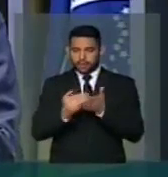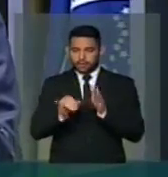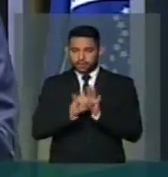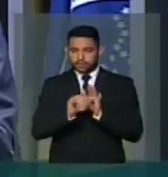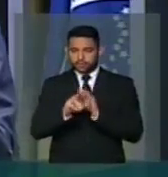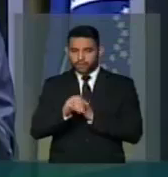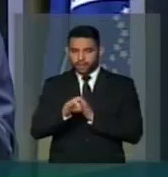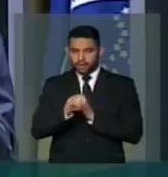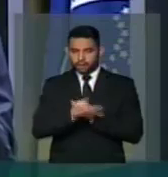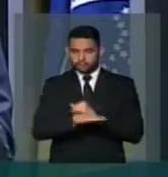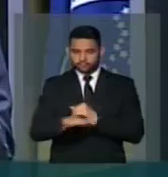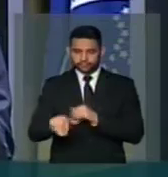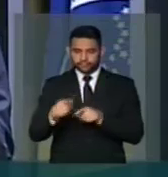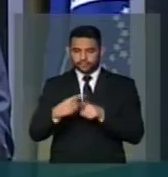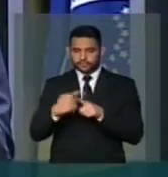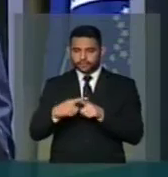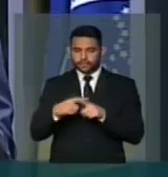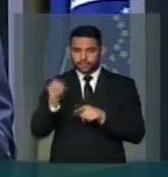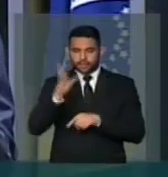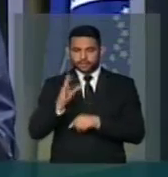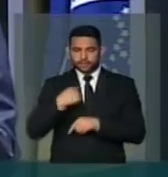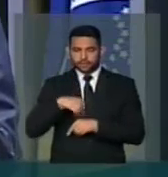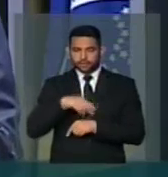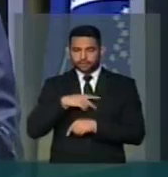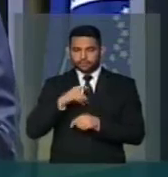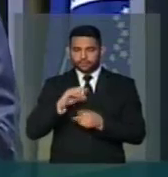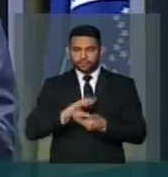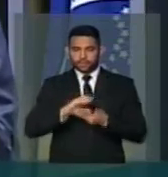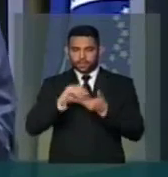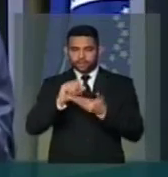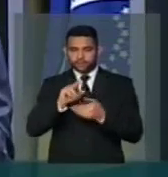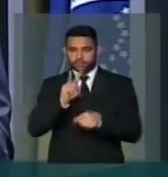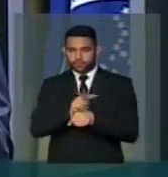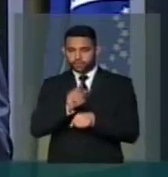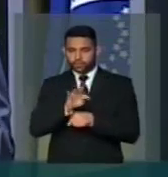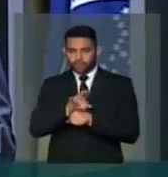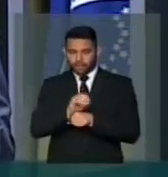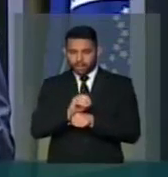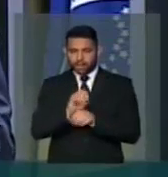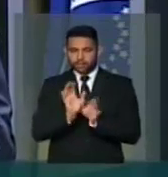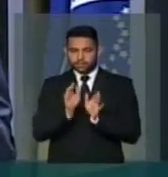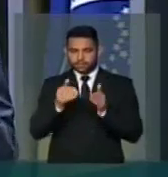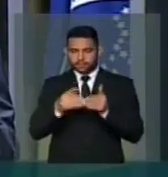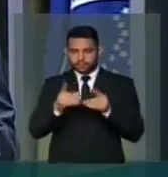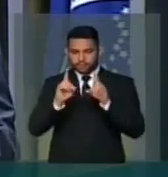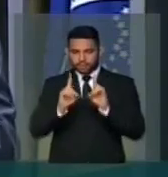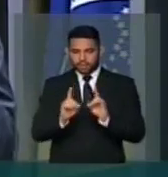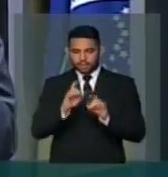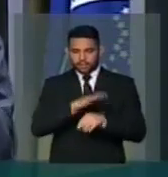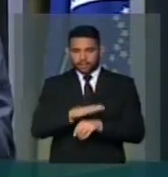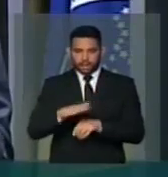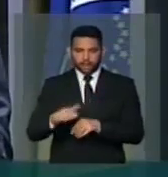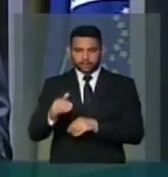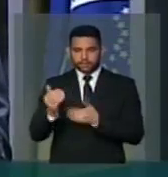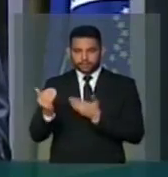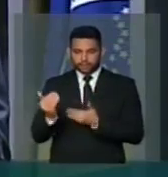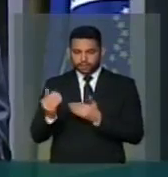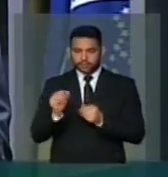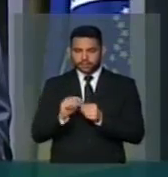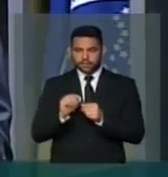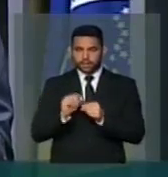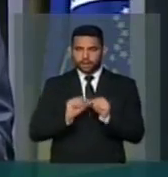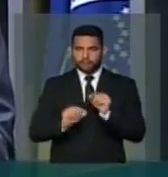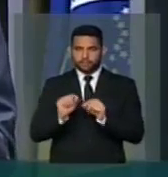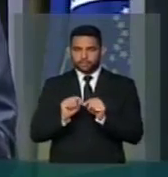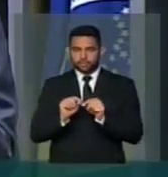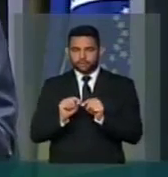da Criança e do Adolescente que o Brasil passou a ter conselhos tutelares, a participação dos conselhos de direitos da criança e do adolescente na perspectiva da